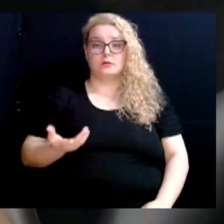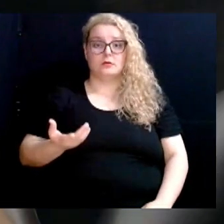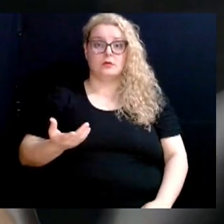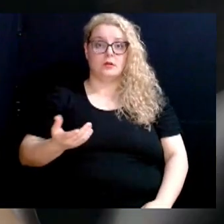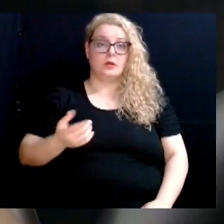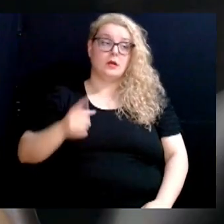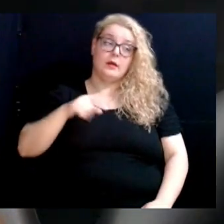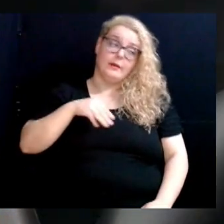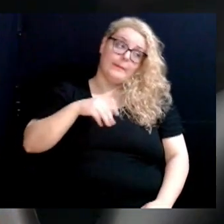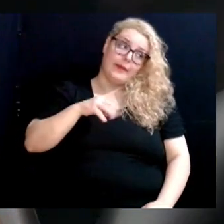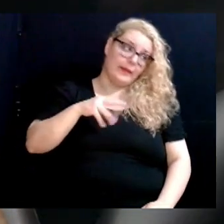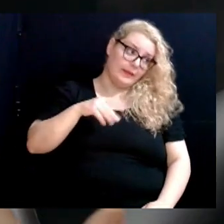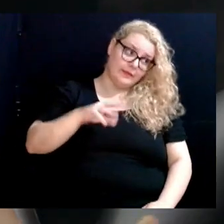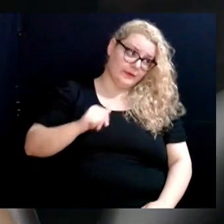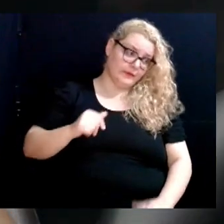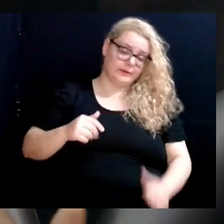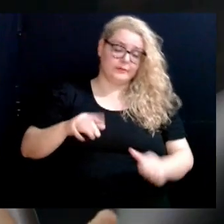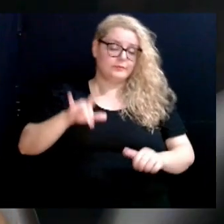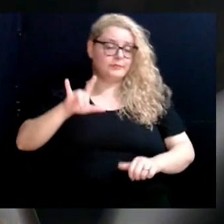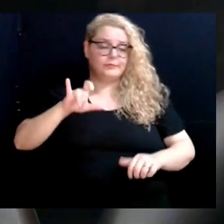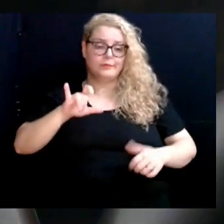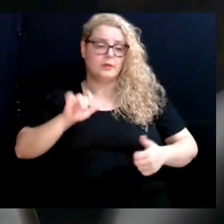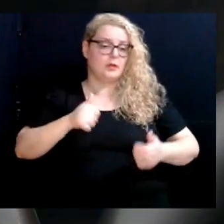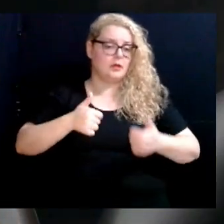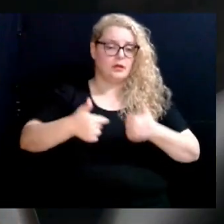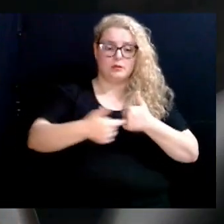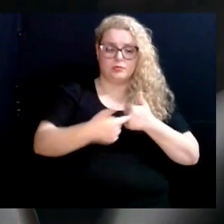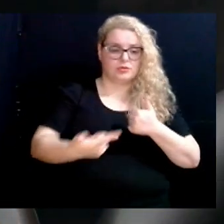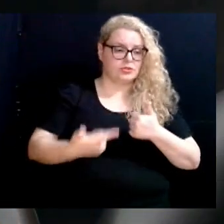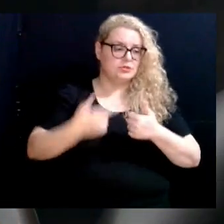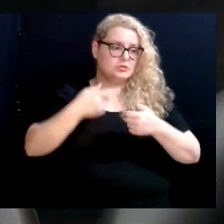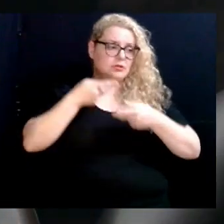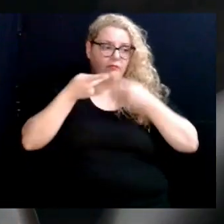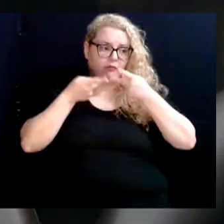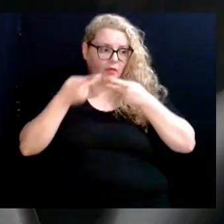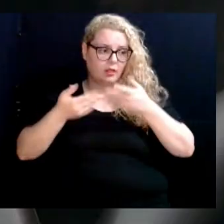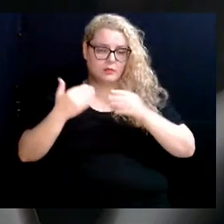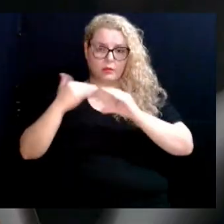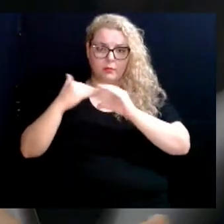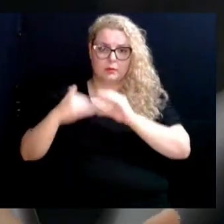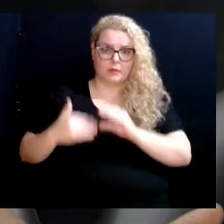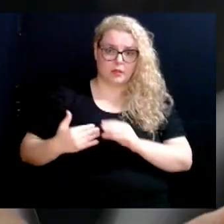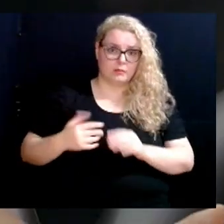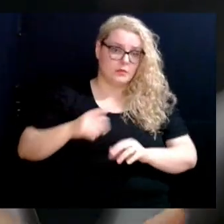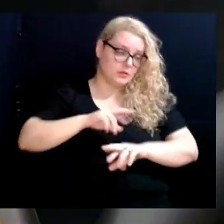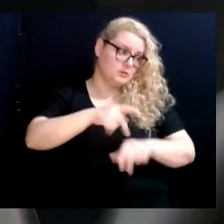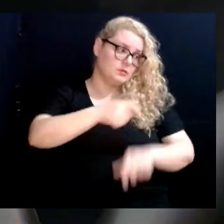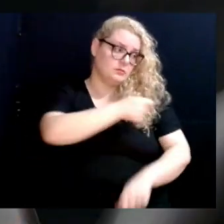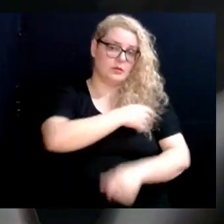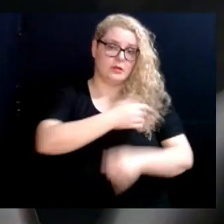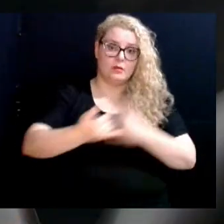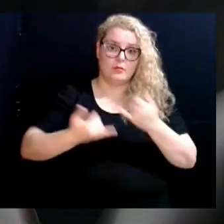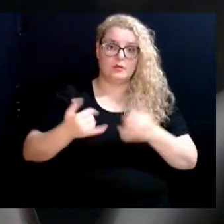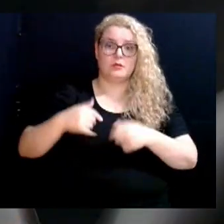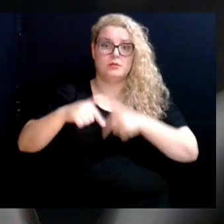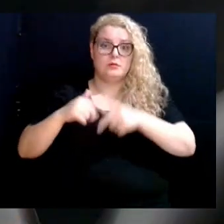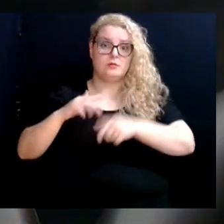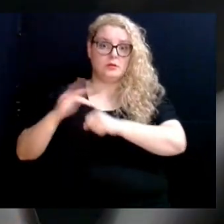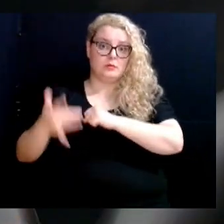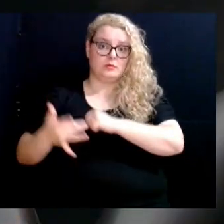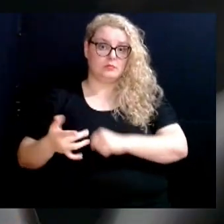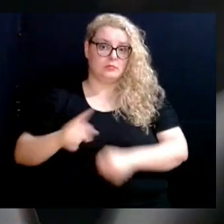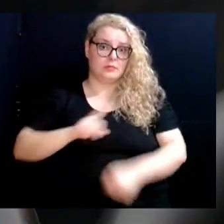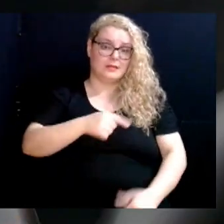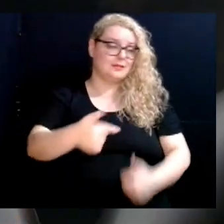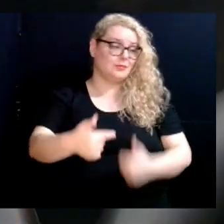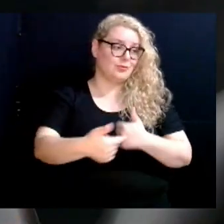né? Métricas do Instagram, curtidas, comentários, mas eu brinco que tem muitas alunas que, a gente trabalha muito com rede social, tem muitas alunas que não curtem